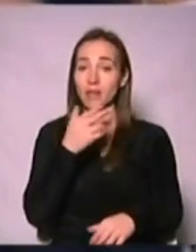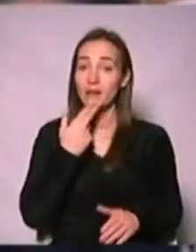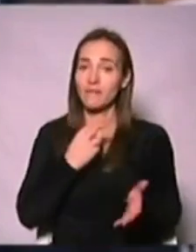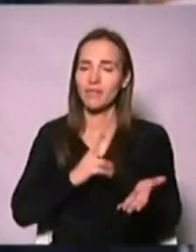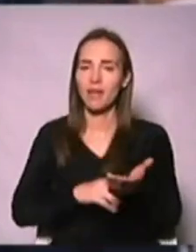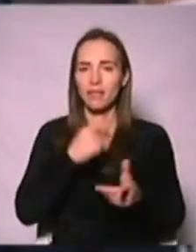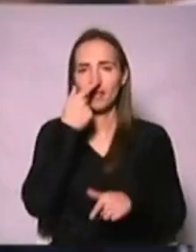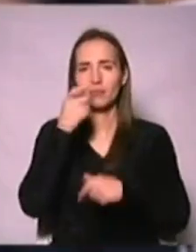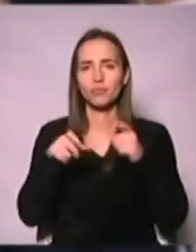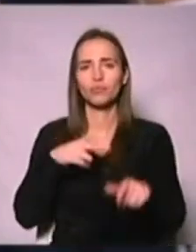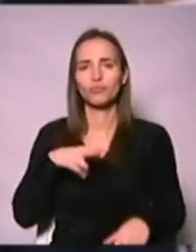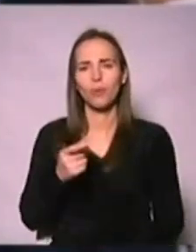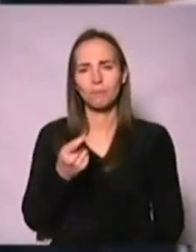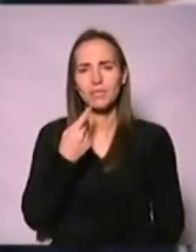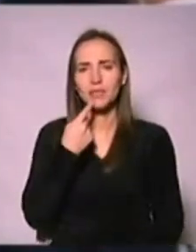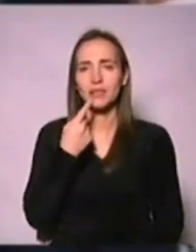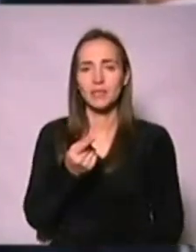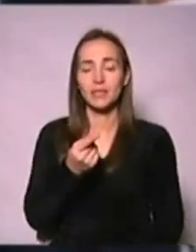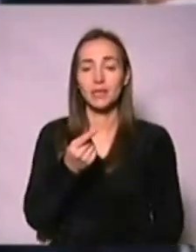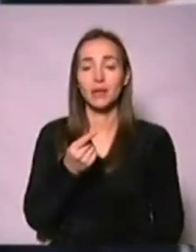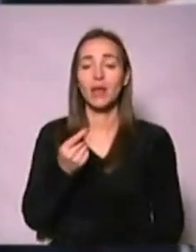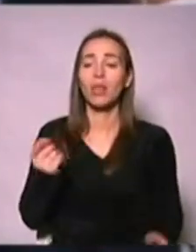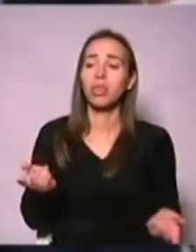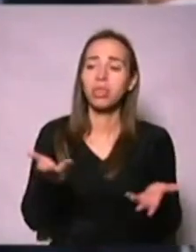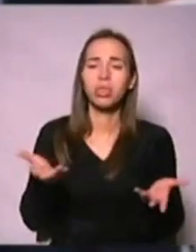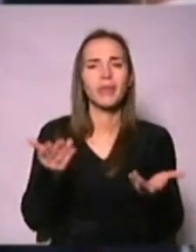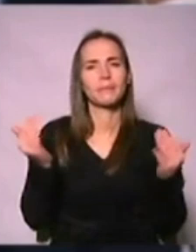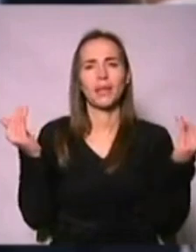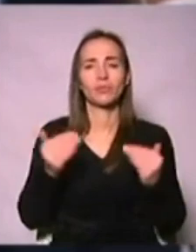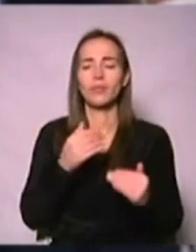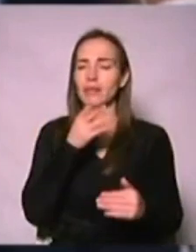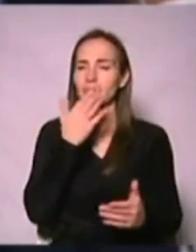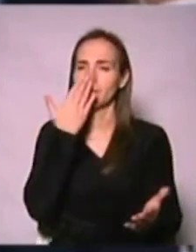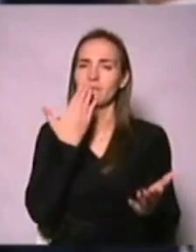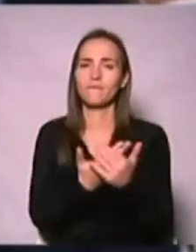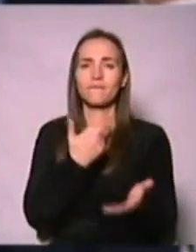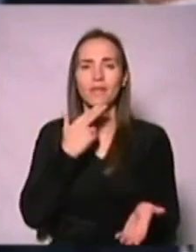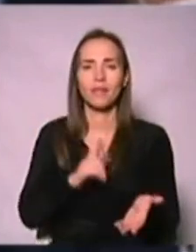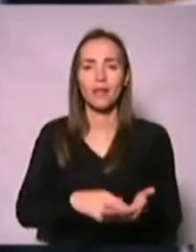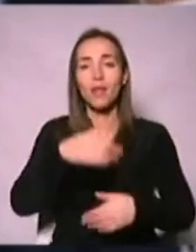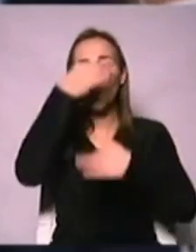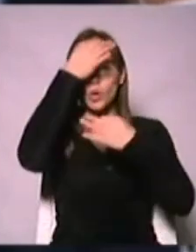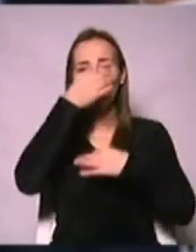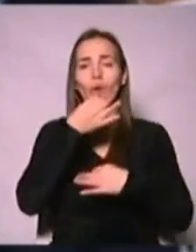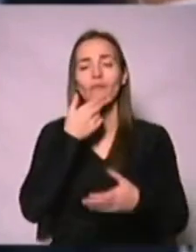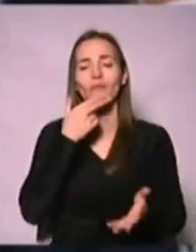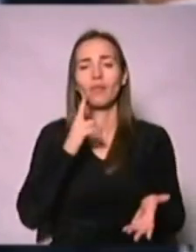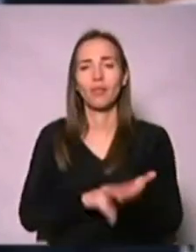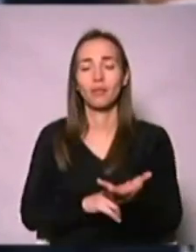aos portugueses temos de no lizar o marketing e ser frontais rigorosos e verdadeiros